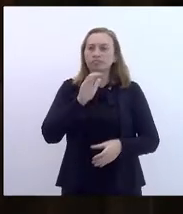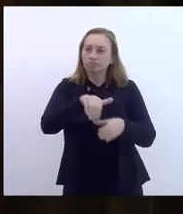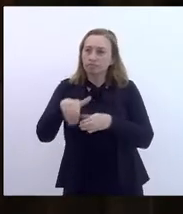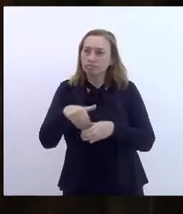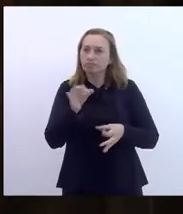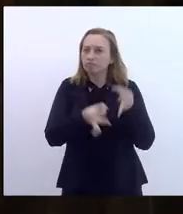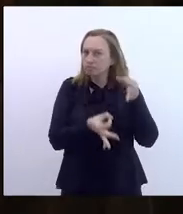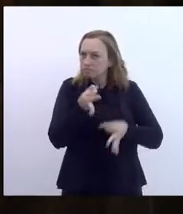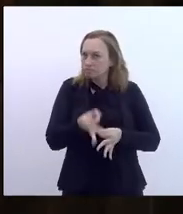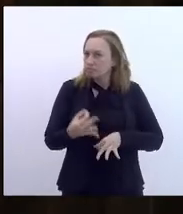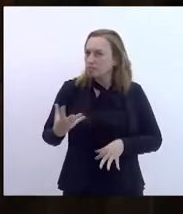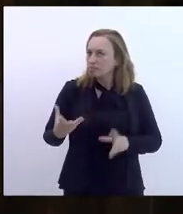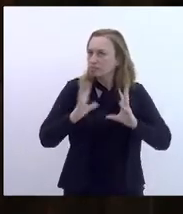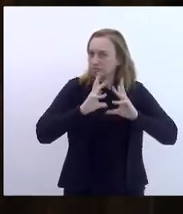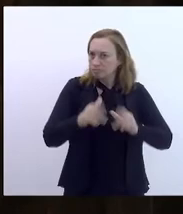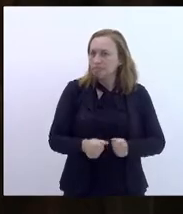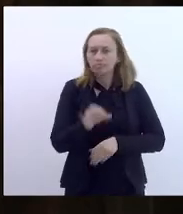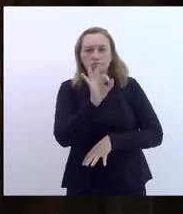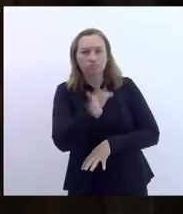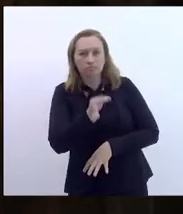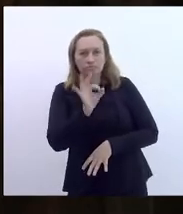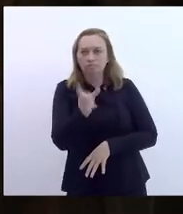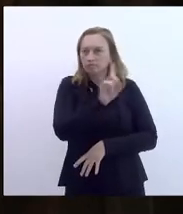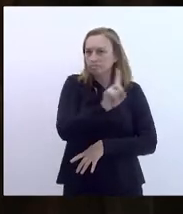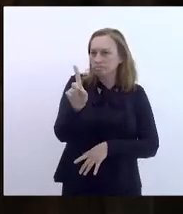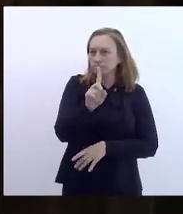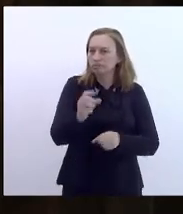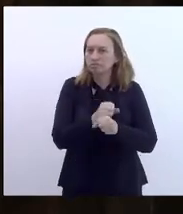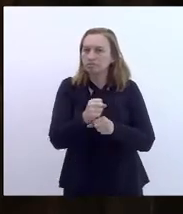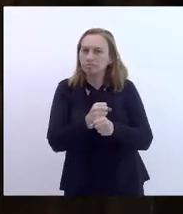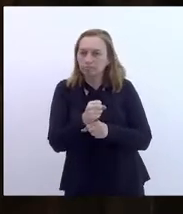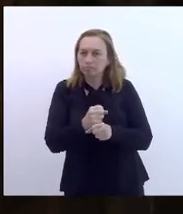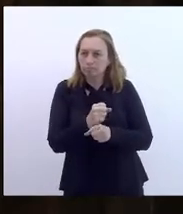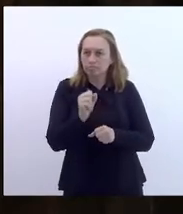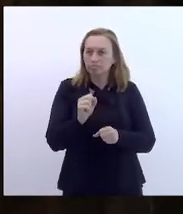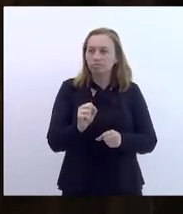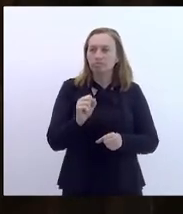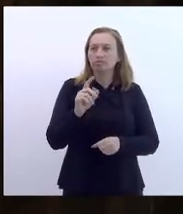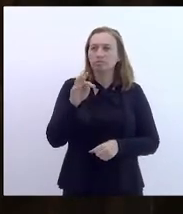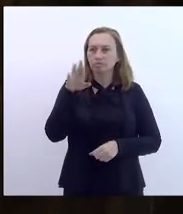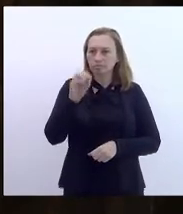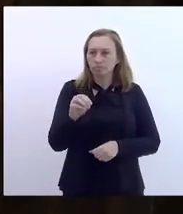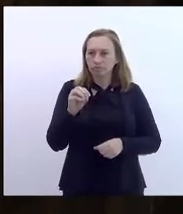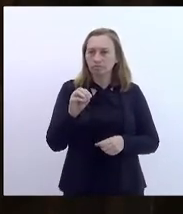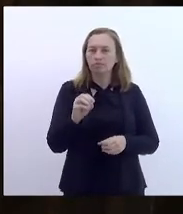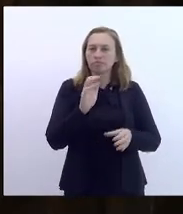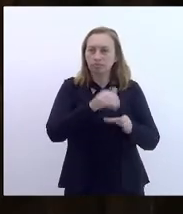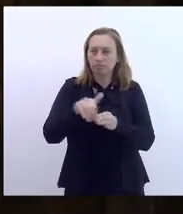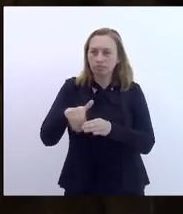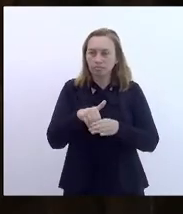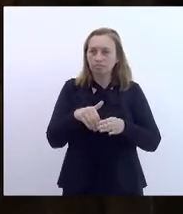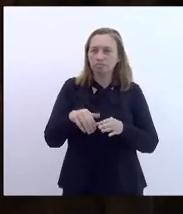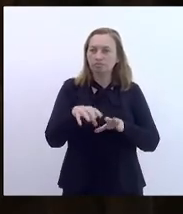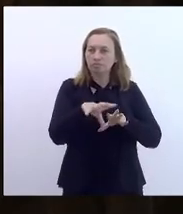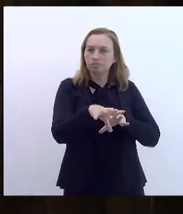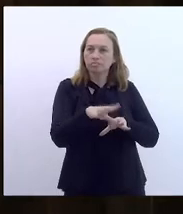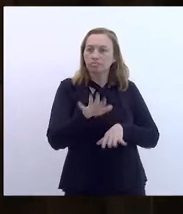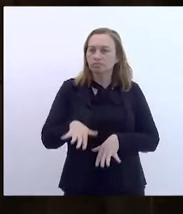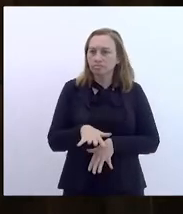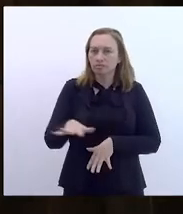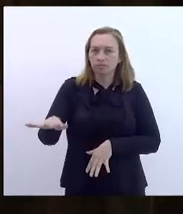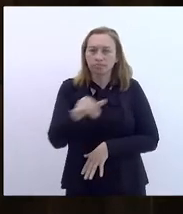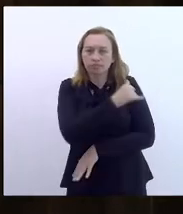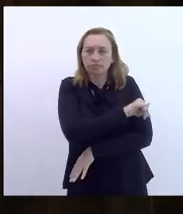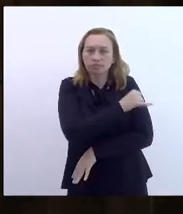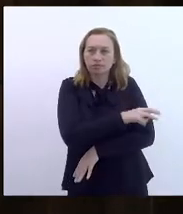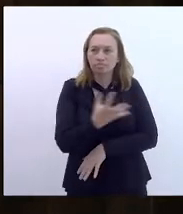limpas certamente que não nesse ano cabos eleitorais profissionais nas favelas do Rio de Janeiro já foram contratados